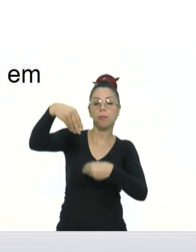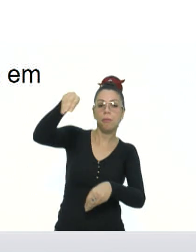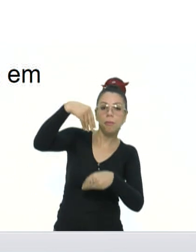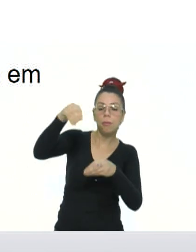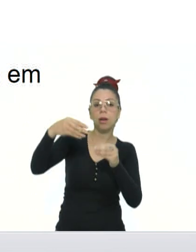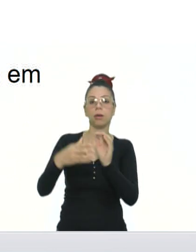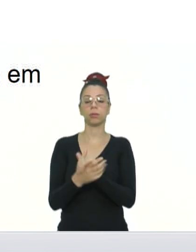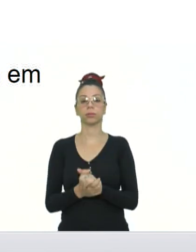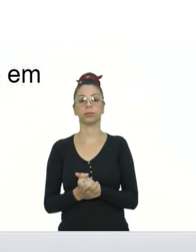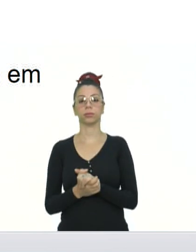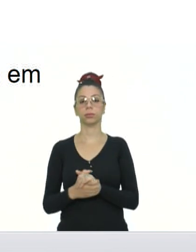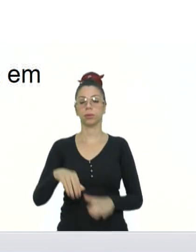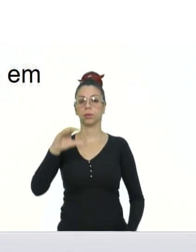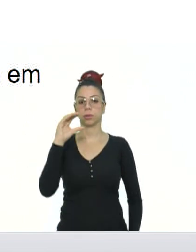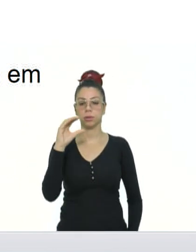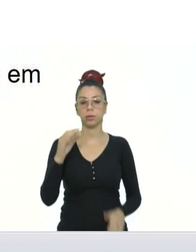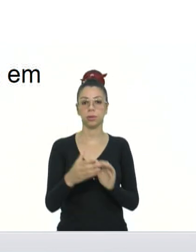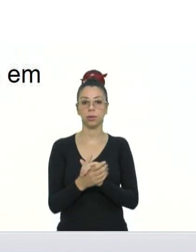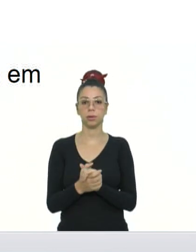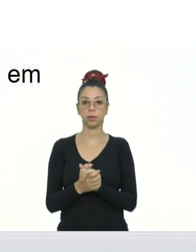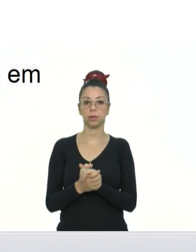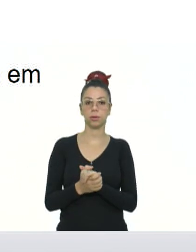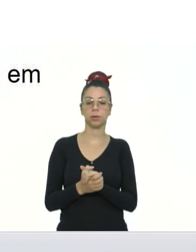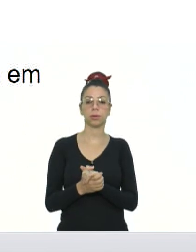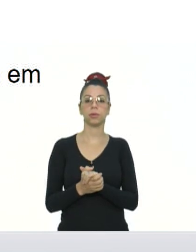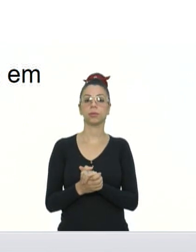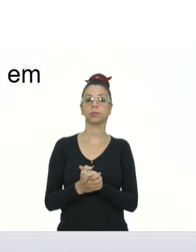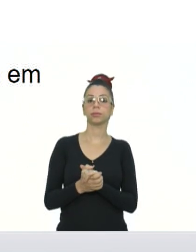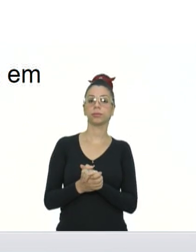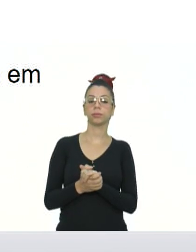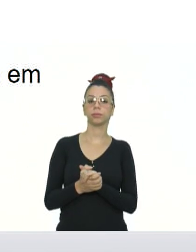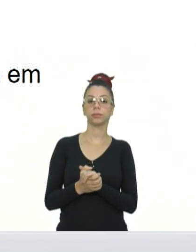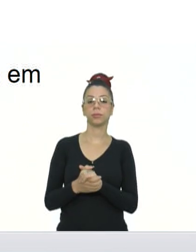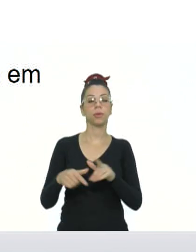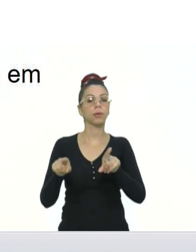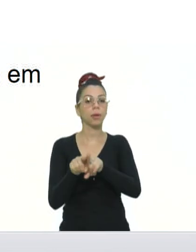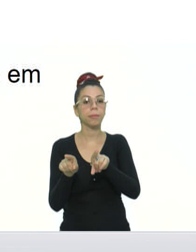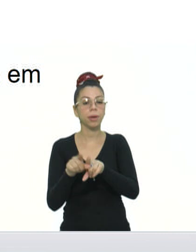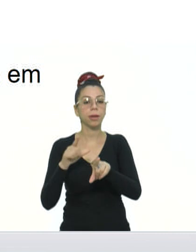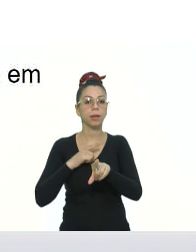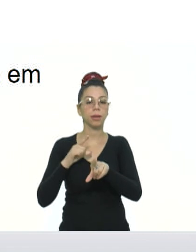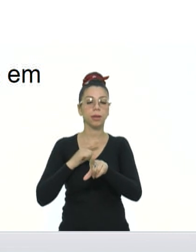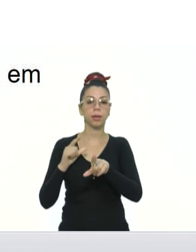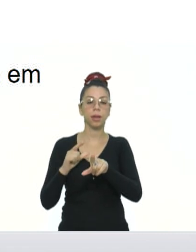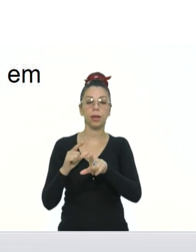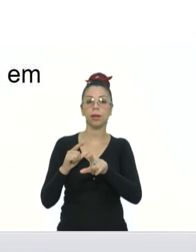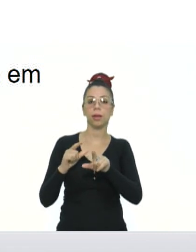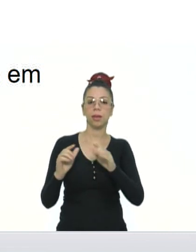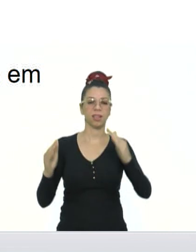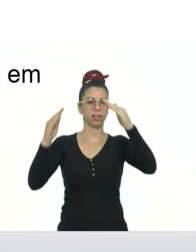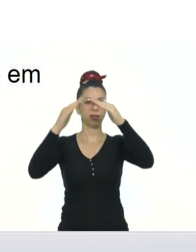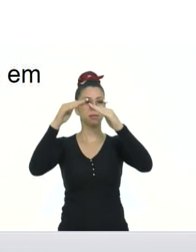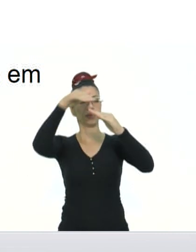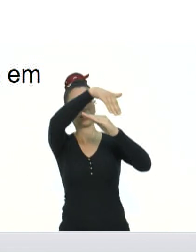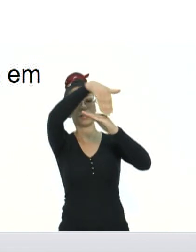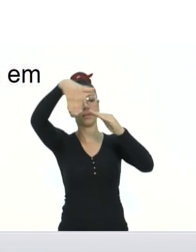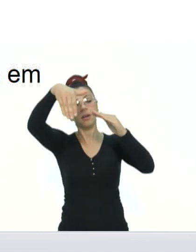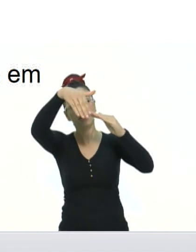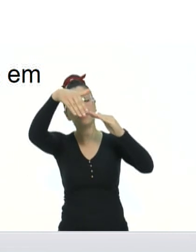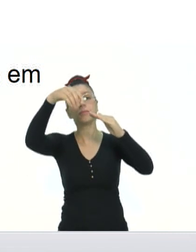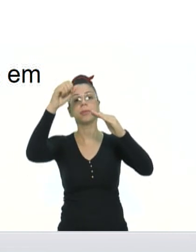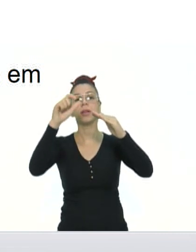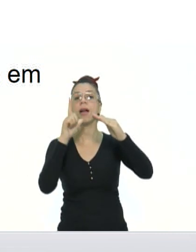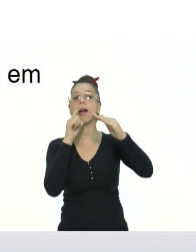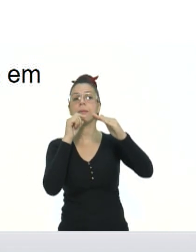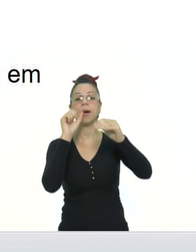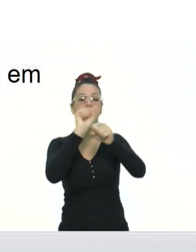borracharia, horta, calha, lá em cima da tua casa que você nem vê, pode ter água parada limpa e criando dengue, mosquitos